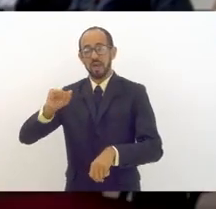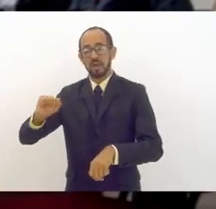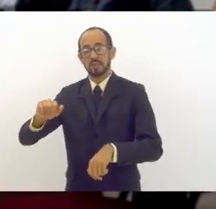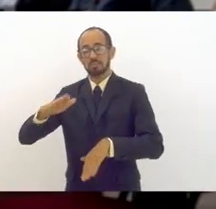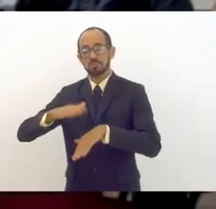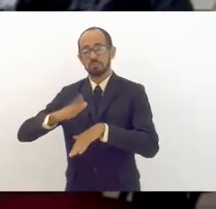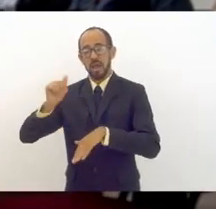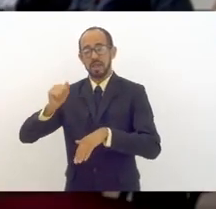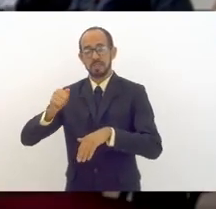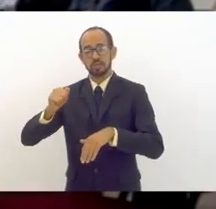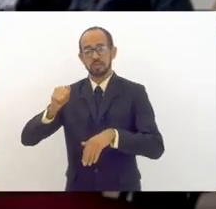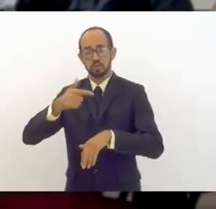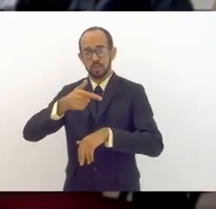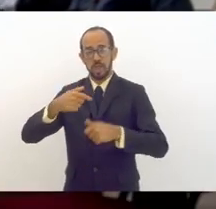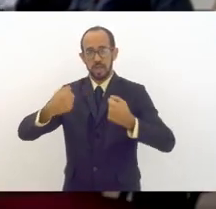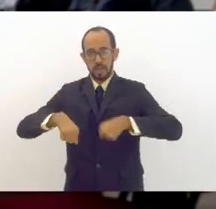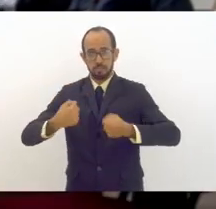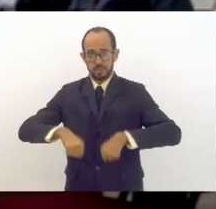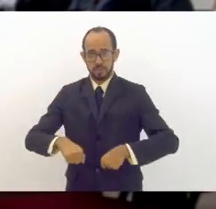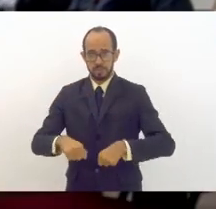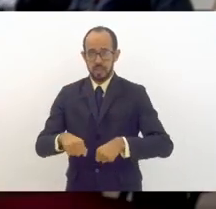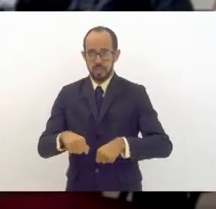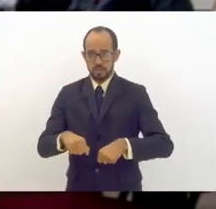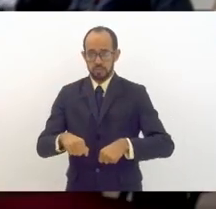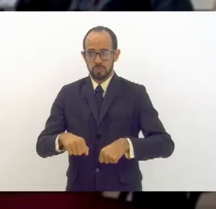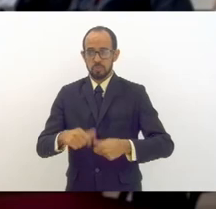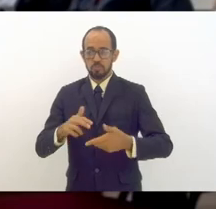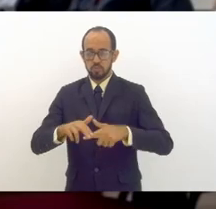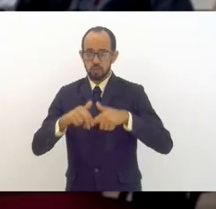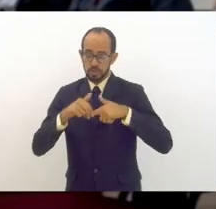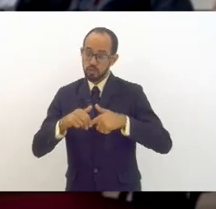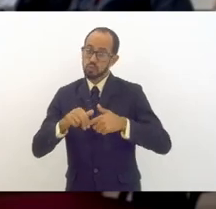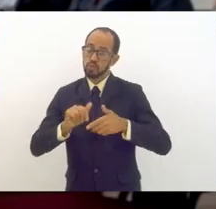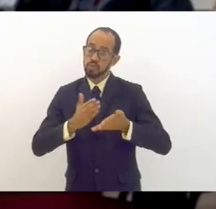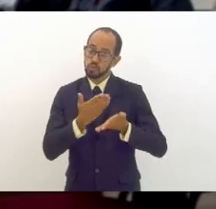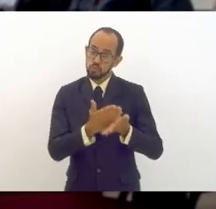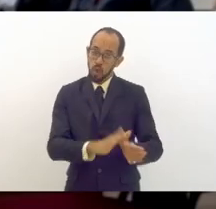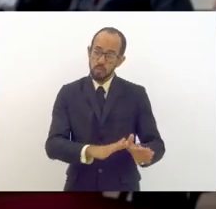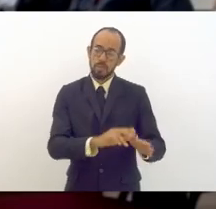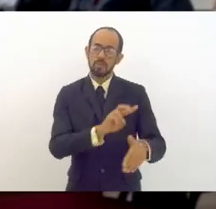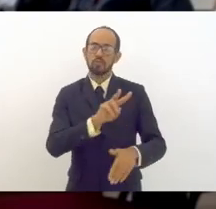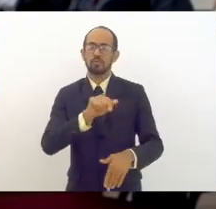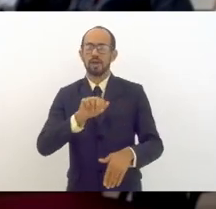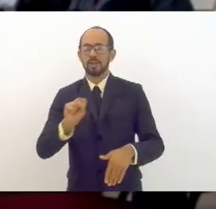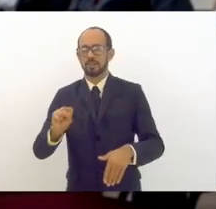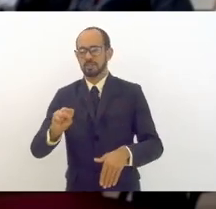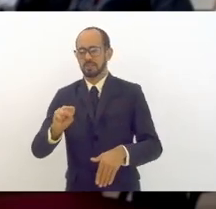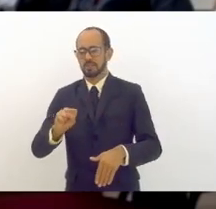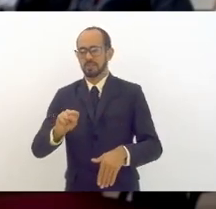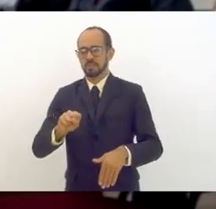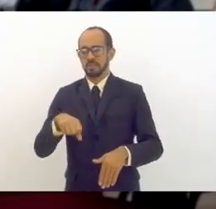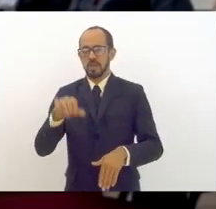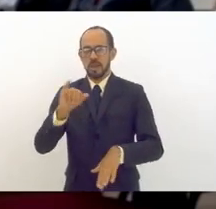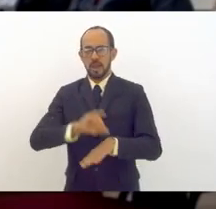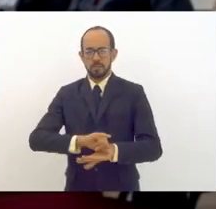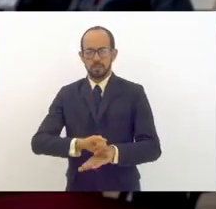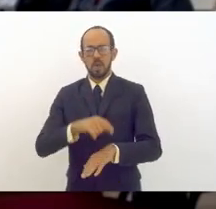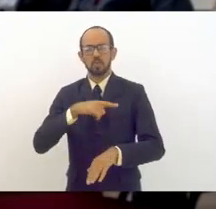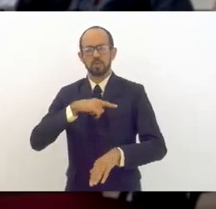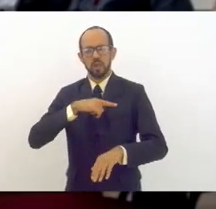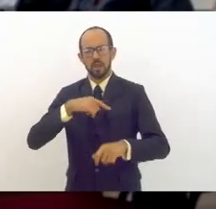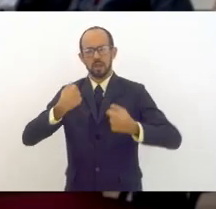da população, o que sobra anualmente é vagas nessas escolas. Na capital, há necessidade